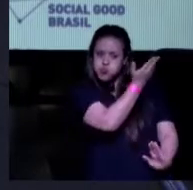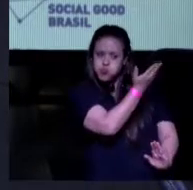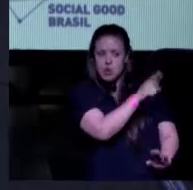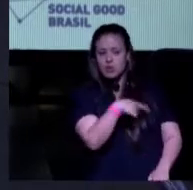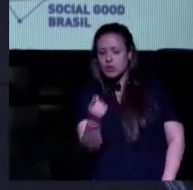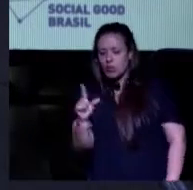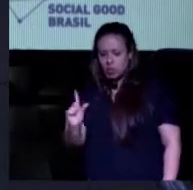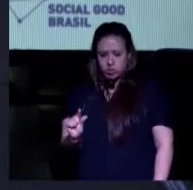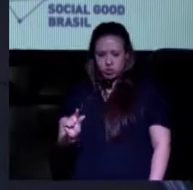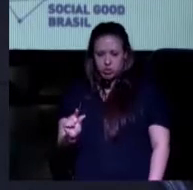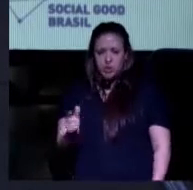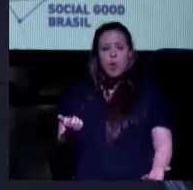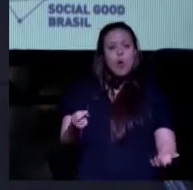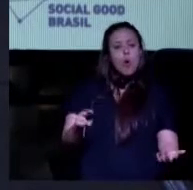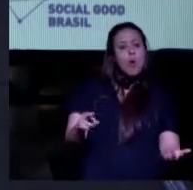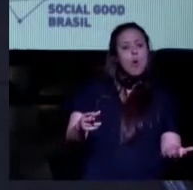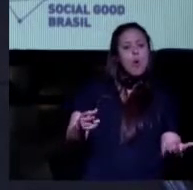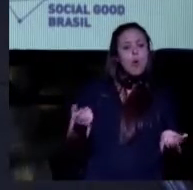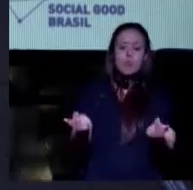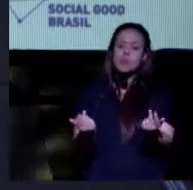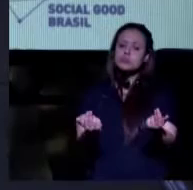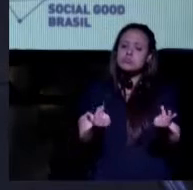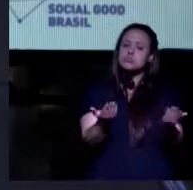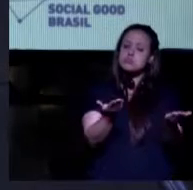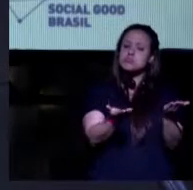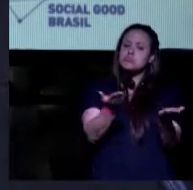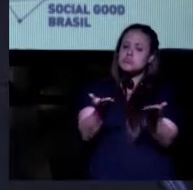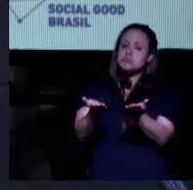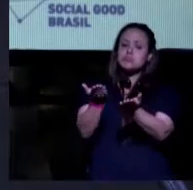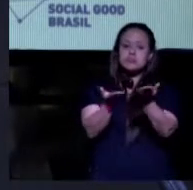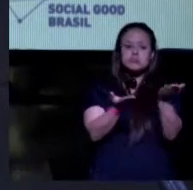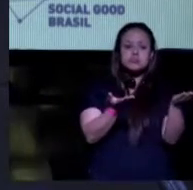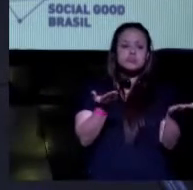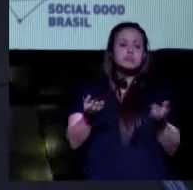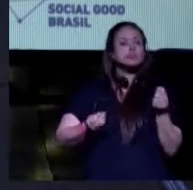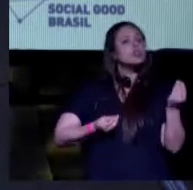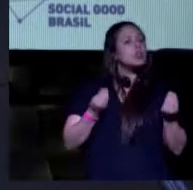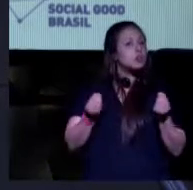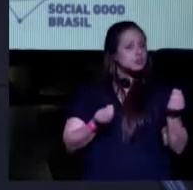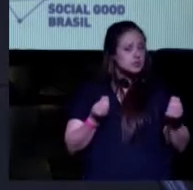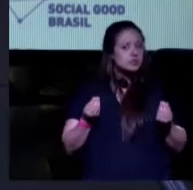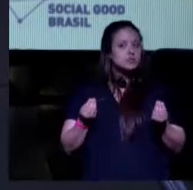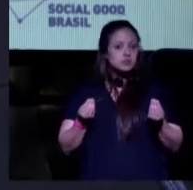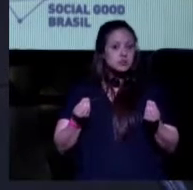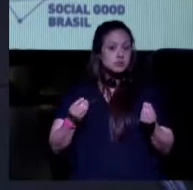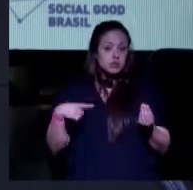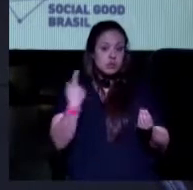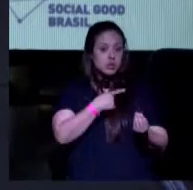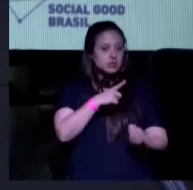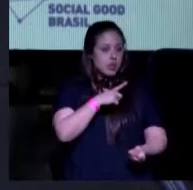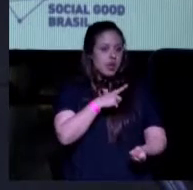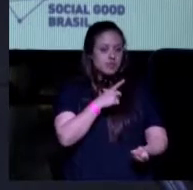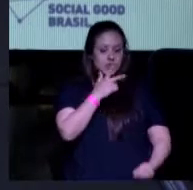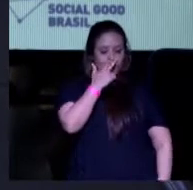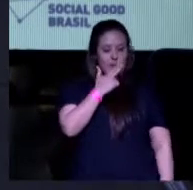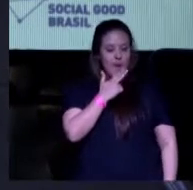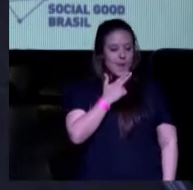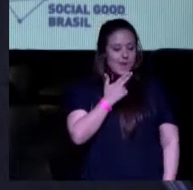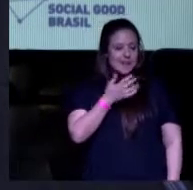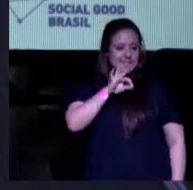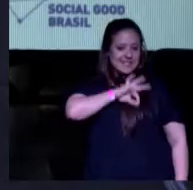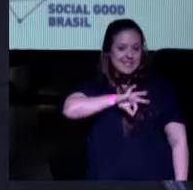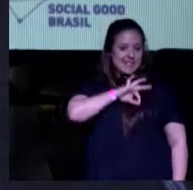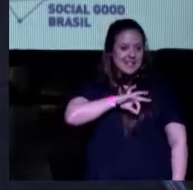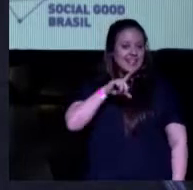nós como consumidores que temos o nosso dinheiro como um voto e esse voto fala assim eu com